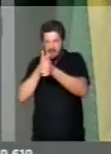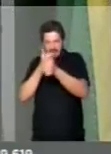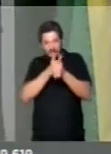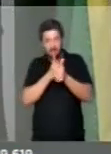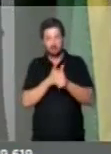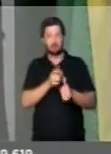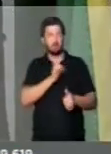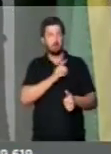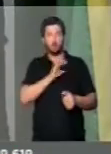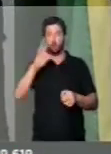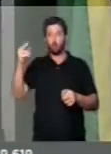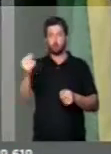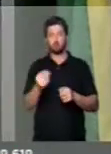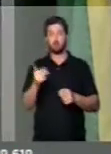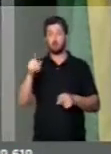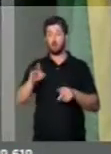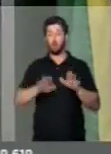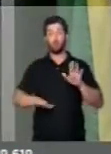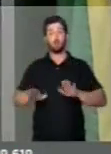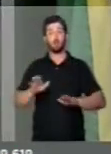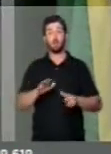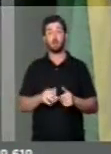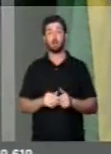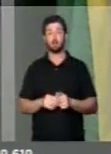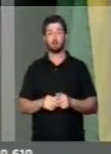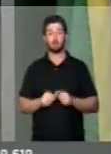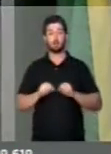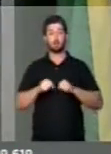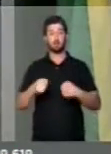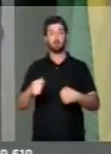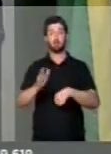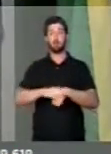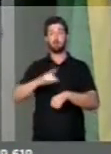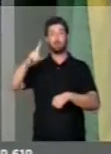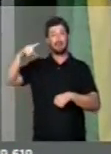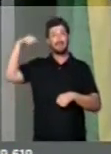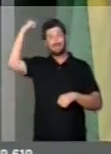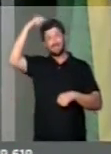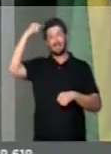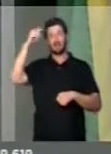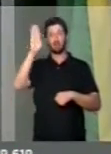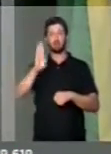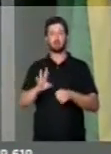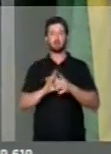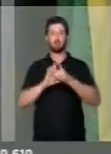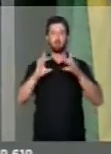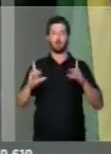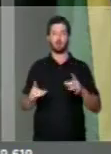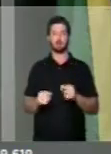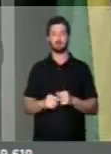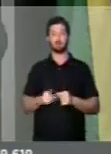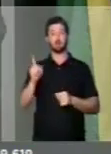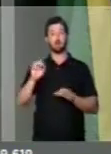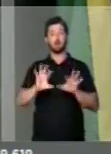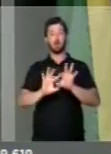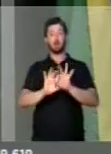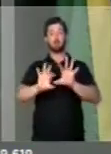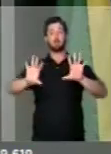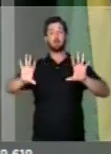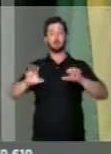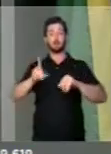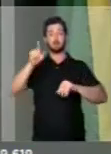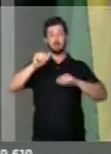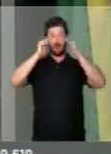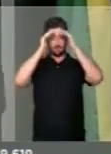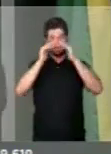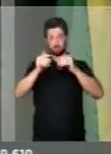São cuidados para defender aquilo que há de mais sagrado na democracia, que é a liberdade, o respeito